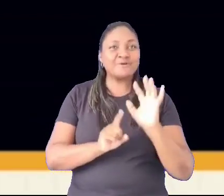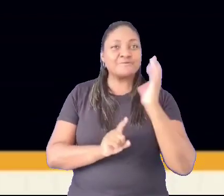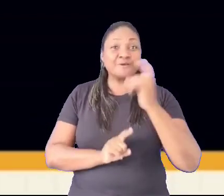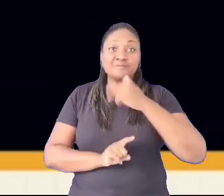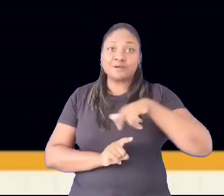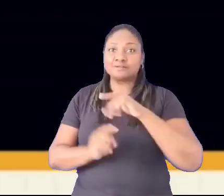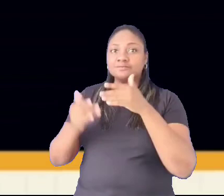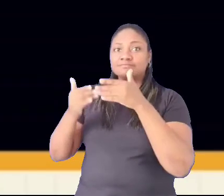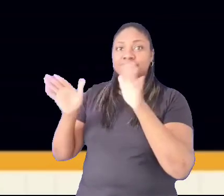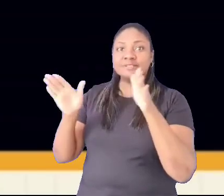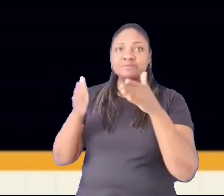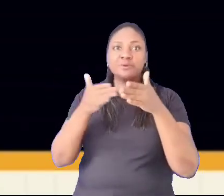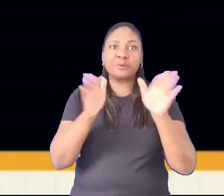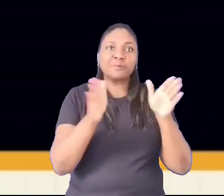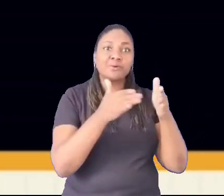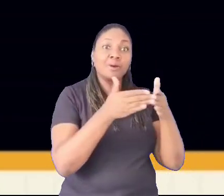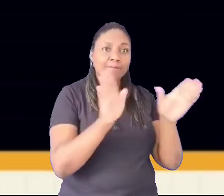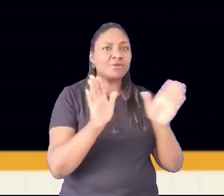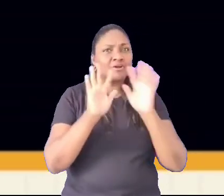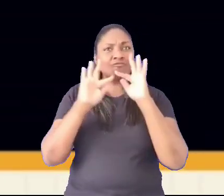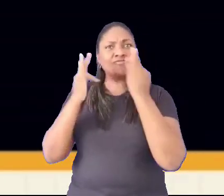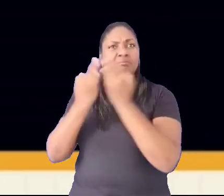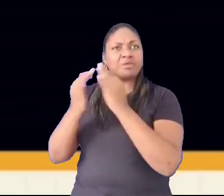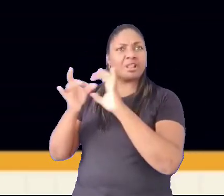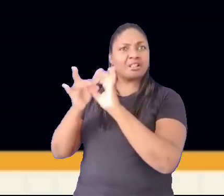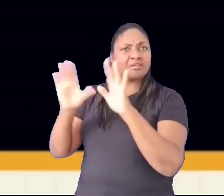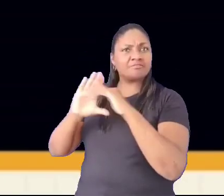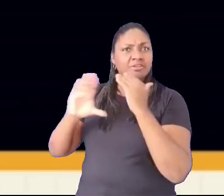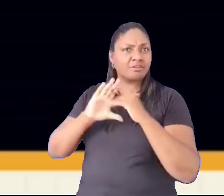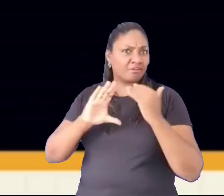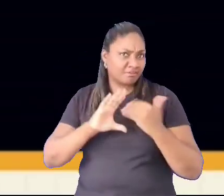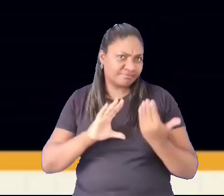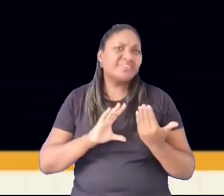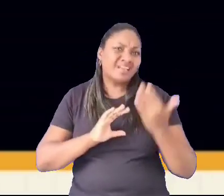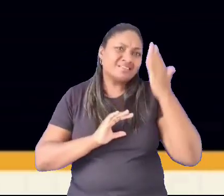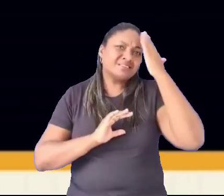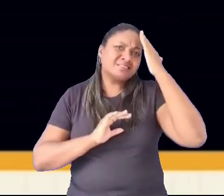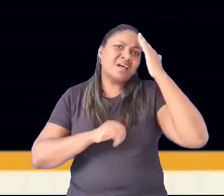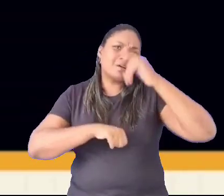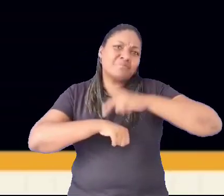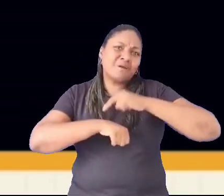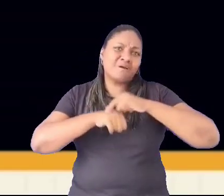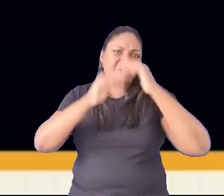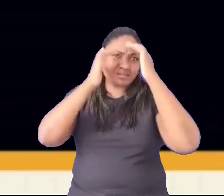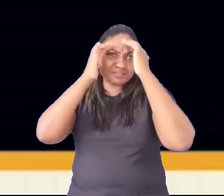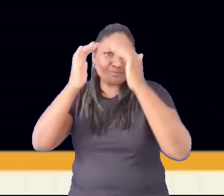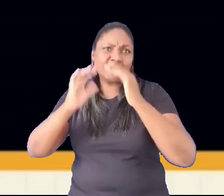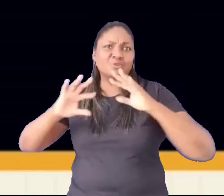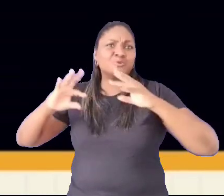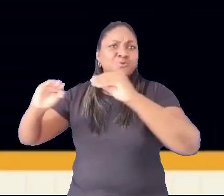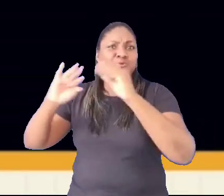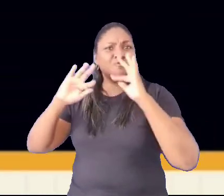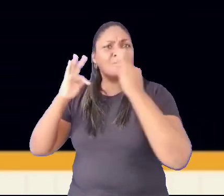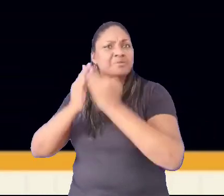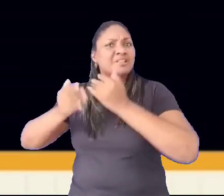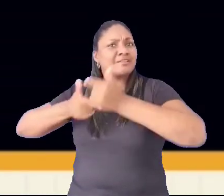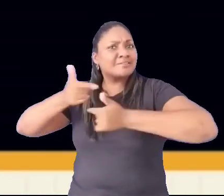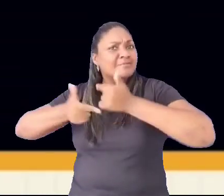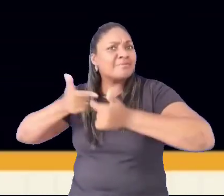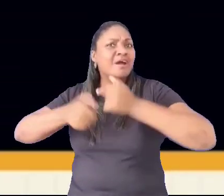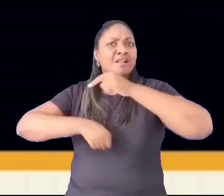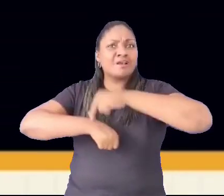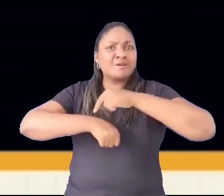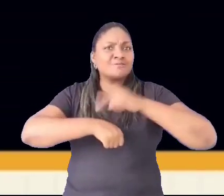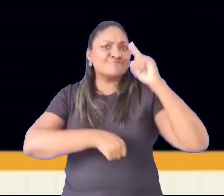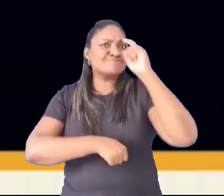abrindo uma série de exceções para as famílias. A gente respeita, sabe que está todo mundo trabalhando, que tem a dificuldade